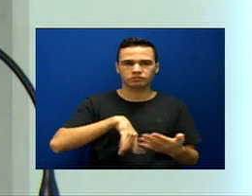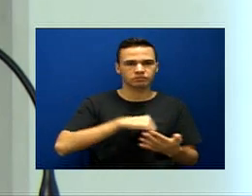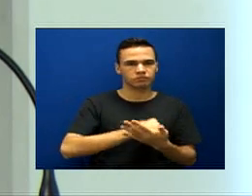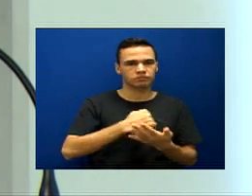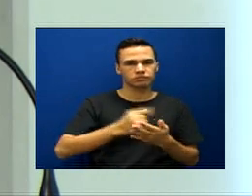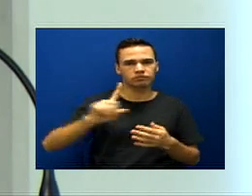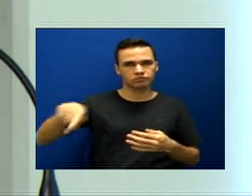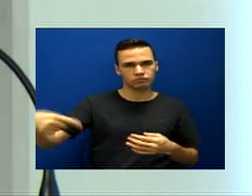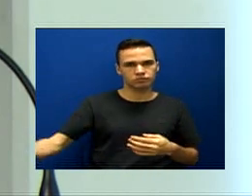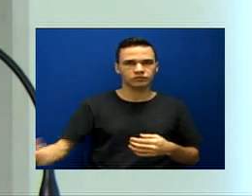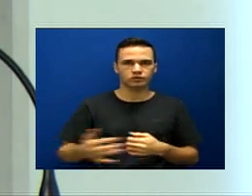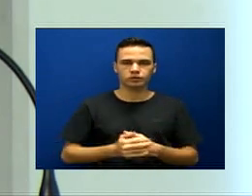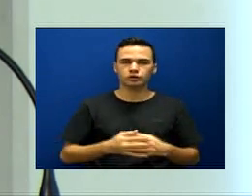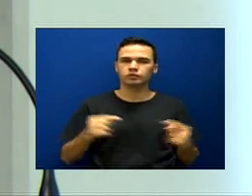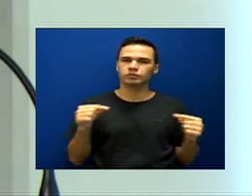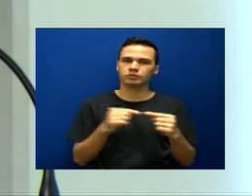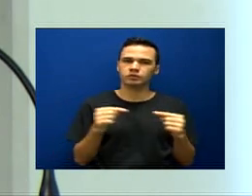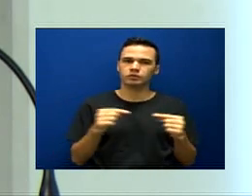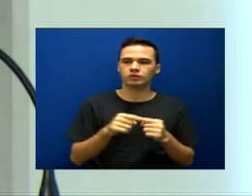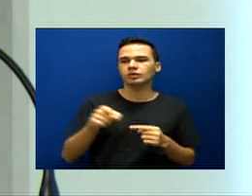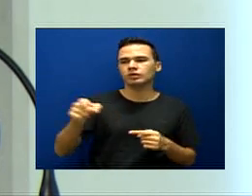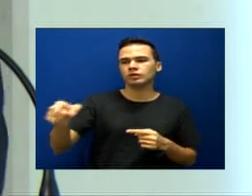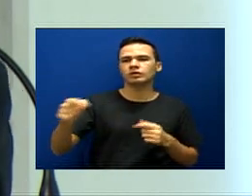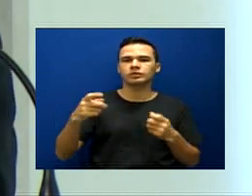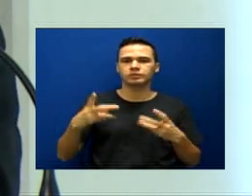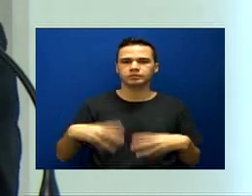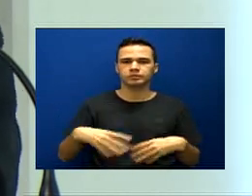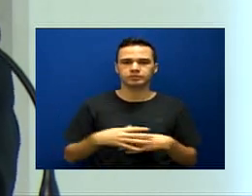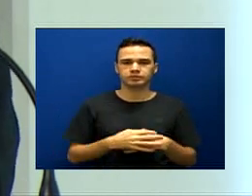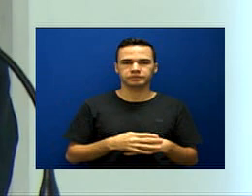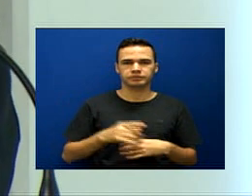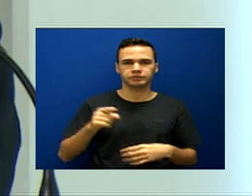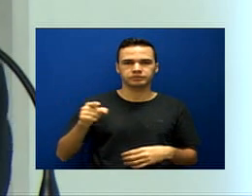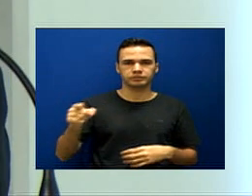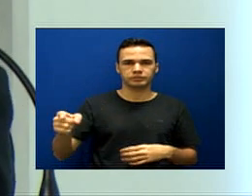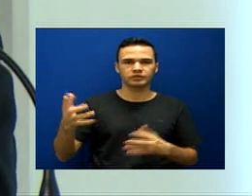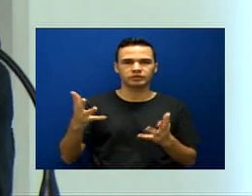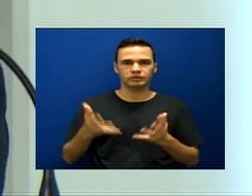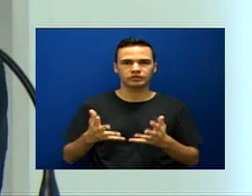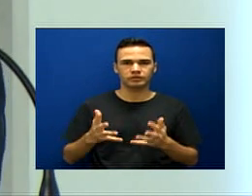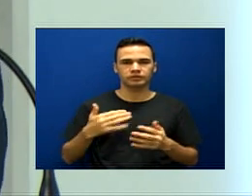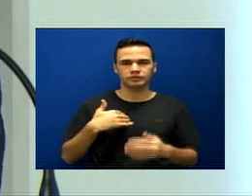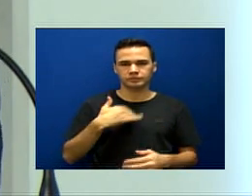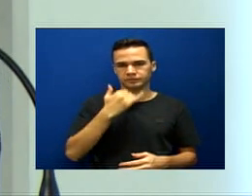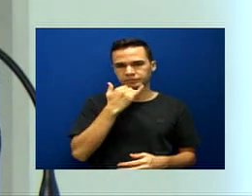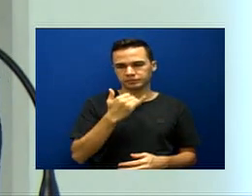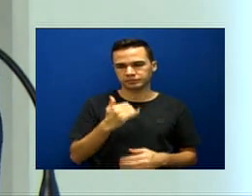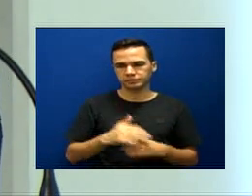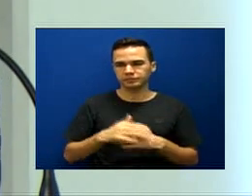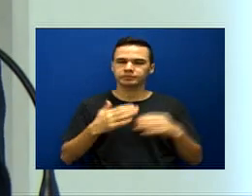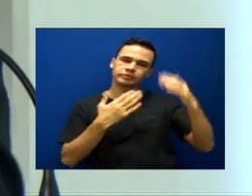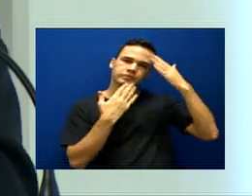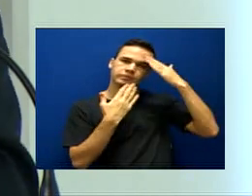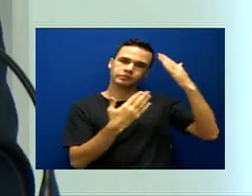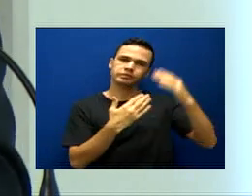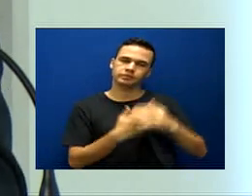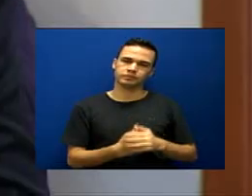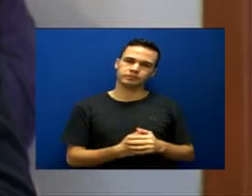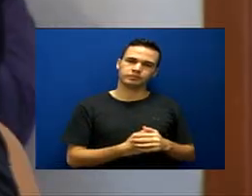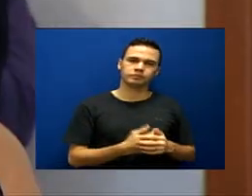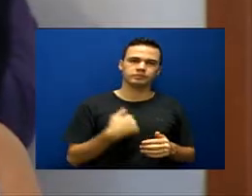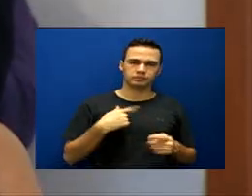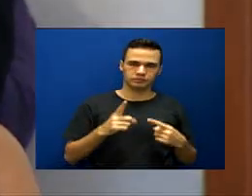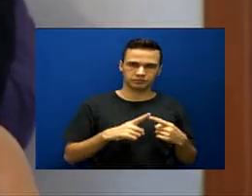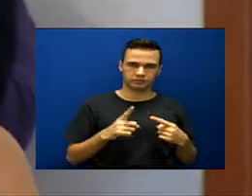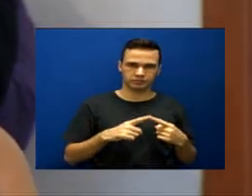Então, tocando nesse viés, Vossa Excelência quer fazer uma parte, não é, vereador? Estou vendo que eu acabei se importando. Sim, vereador, obrigado pela parte. E, em primeiro